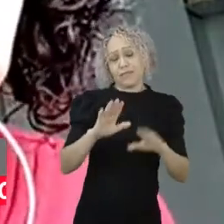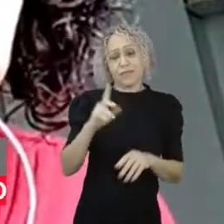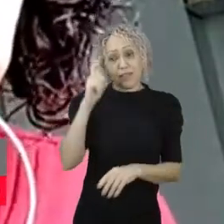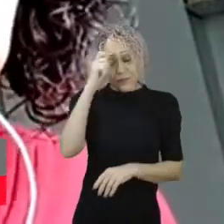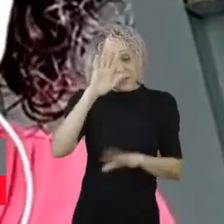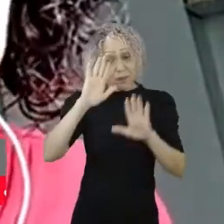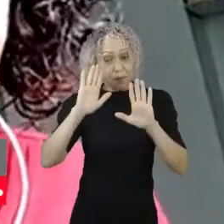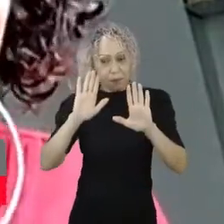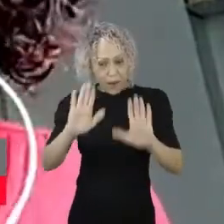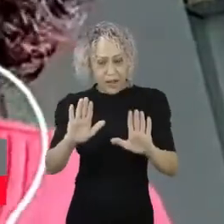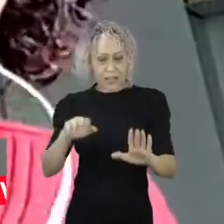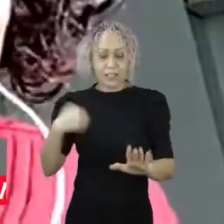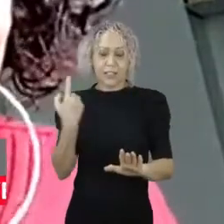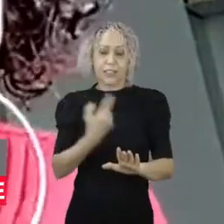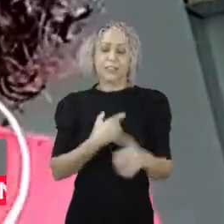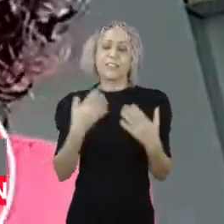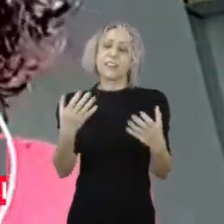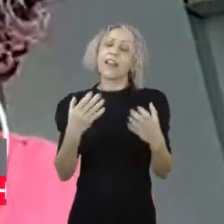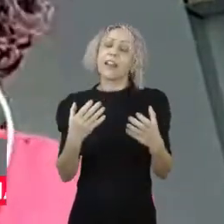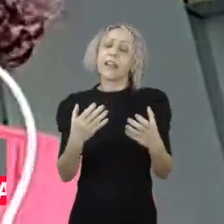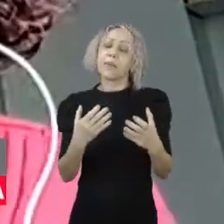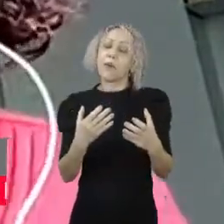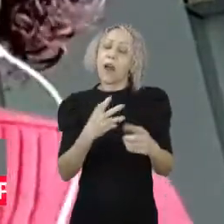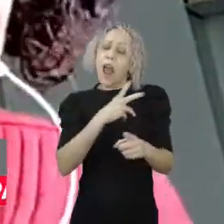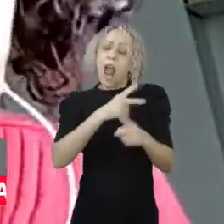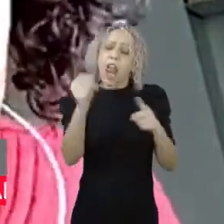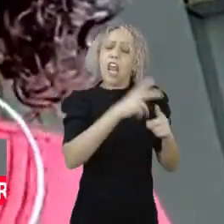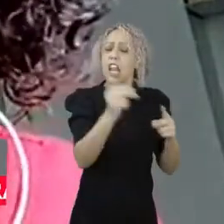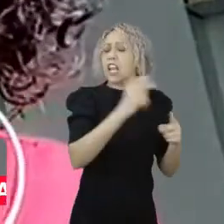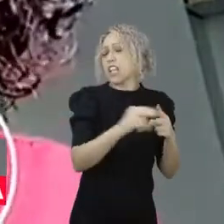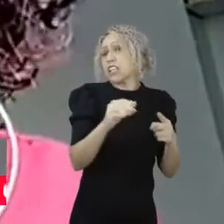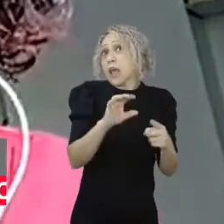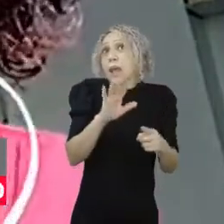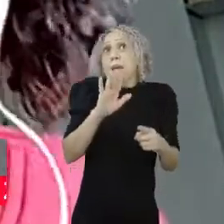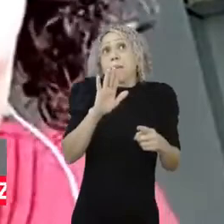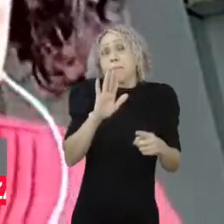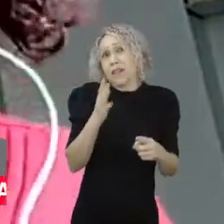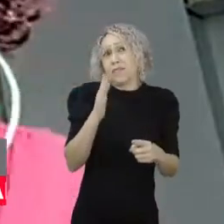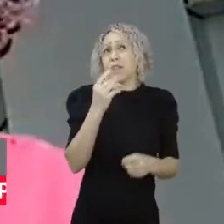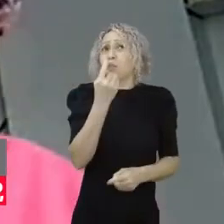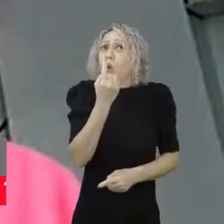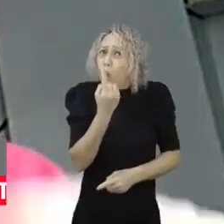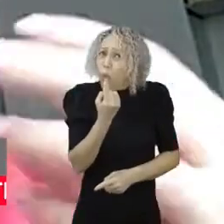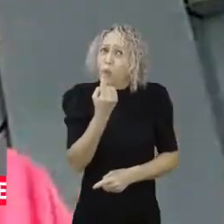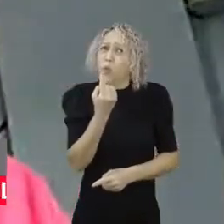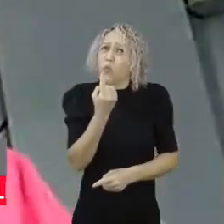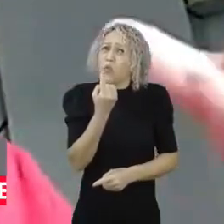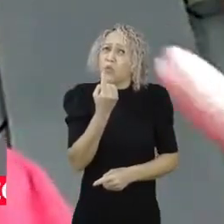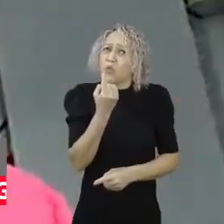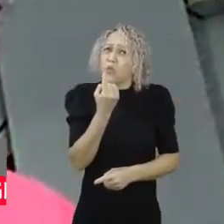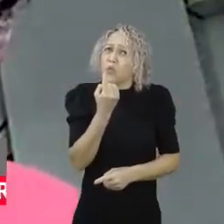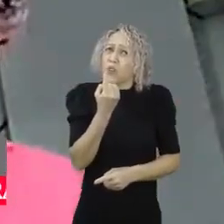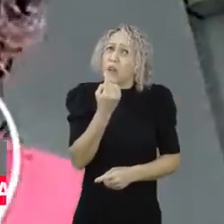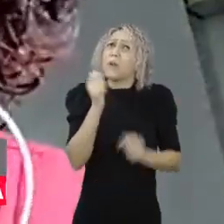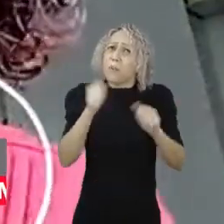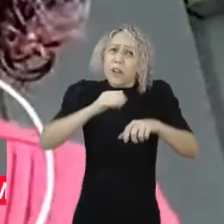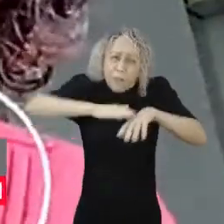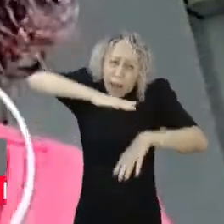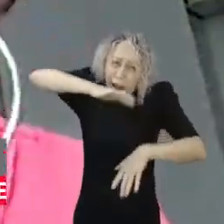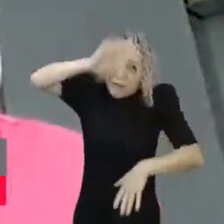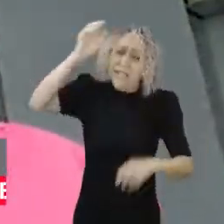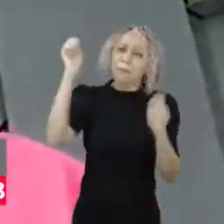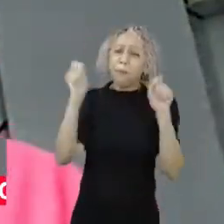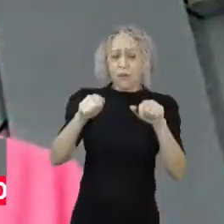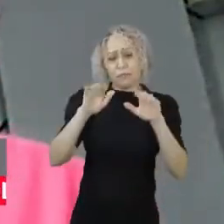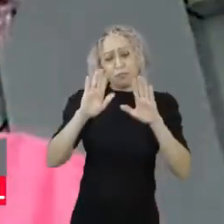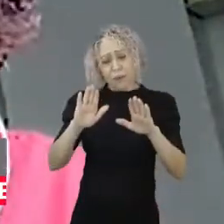brasileiro. É a voz da defesa do amor, é a voz da defesa de uma sociedade